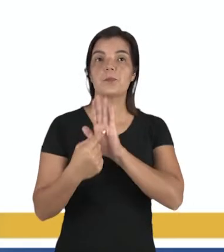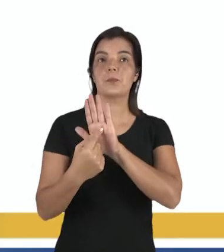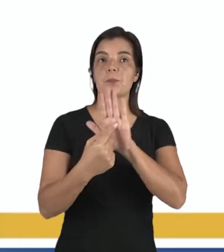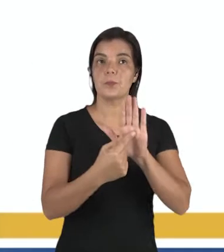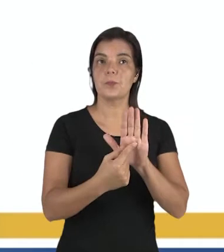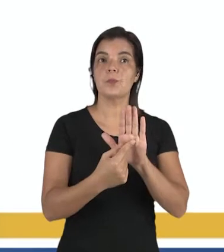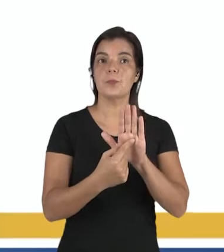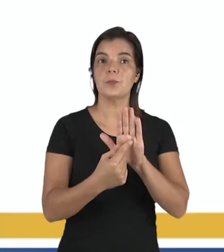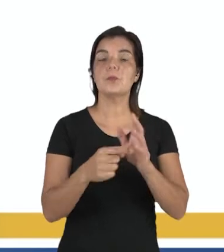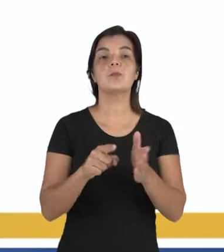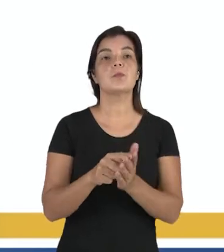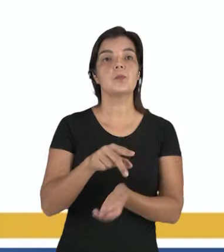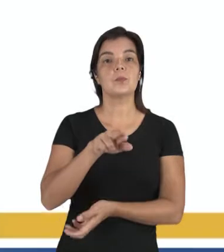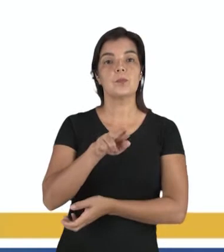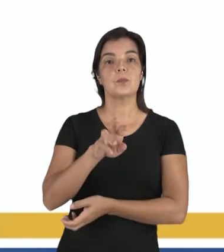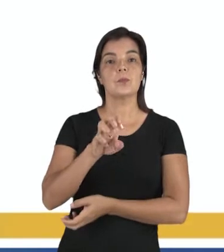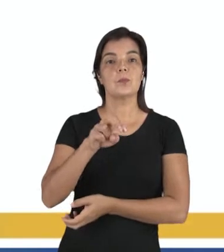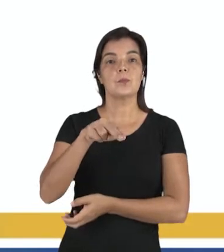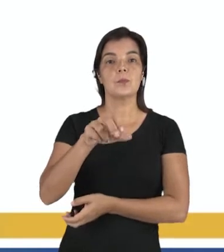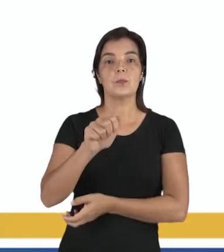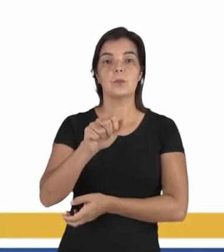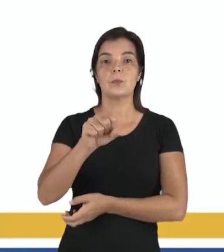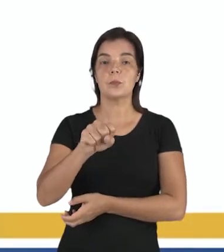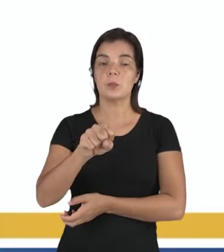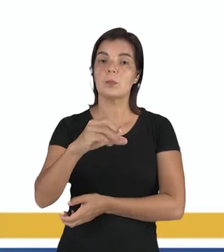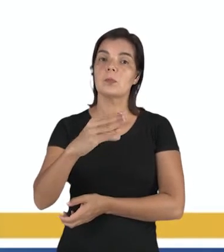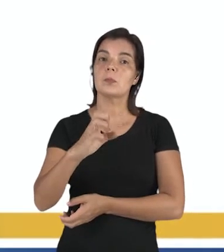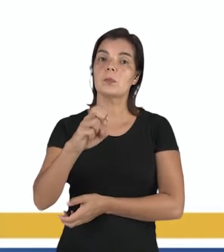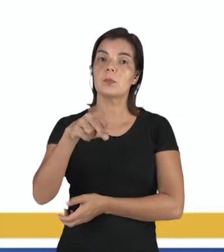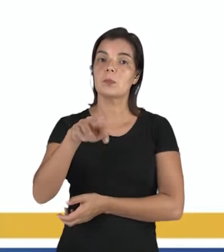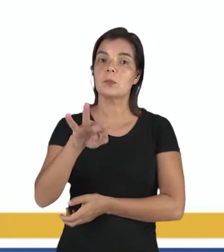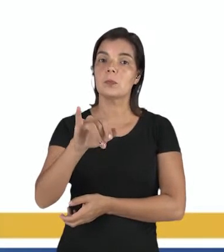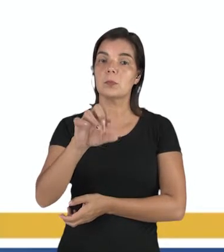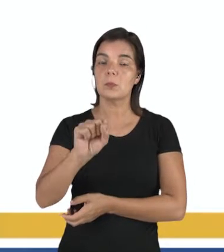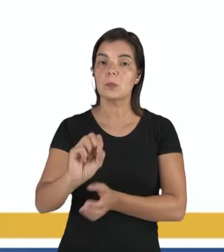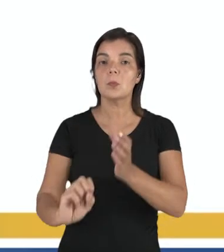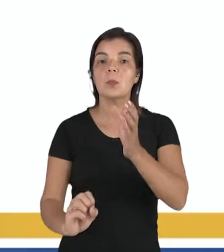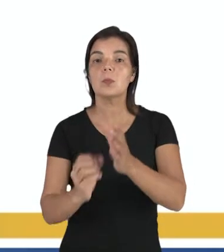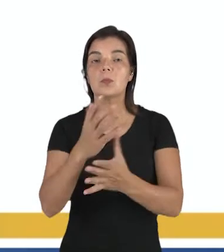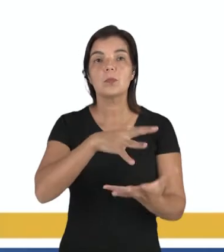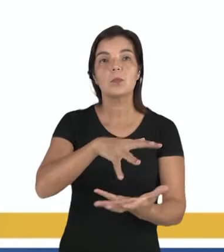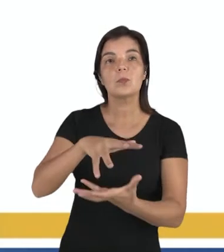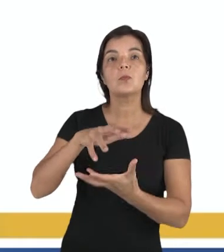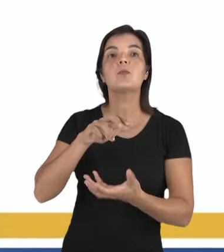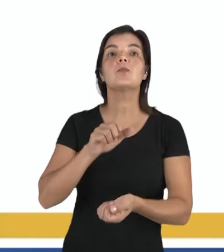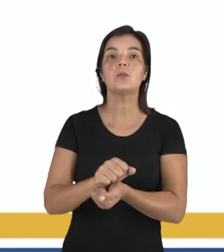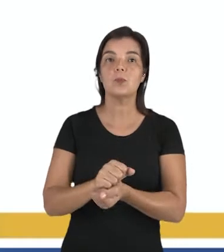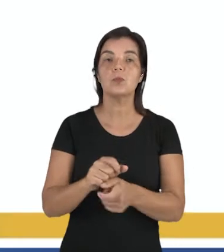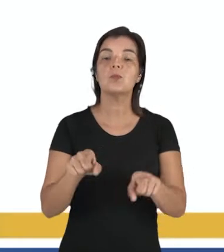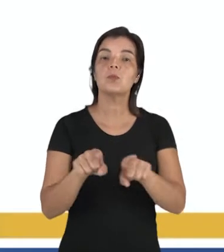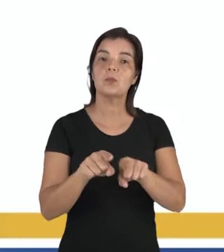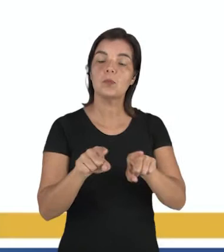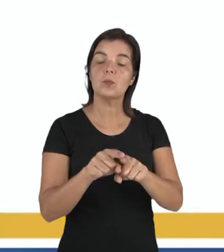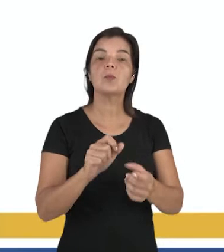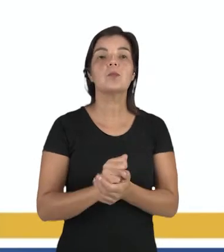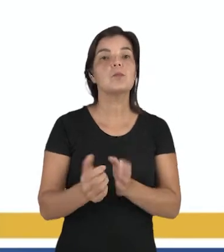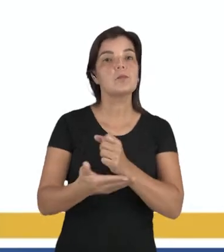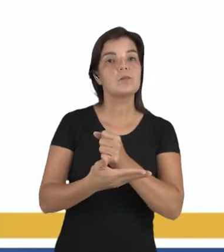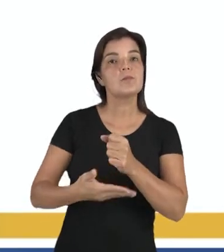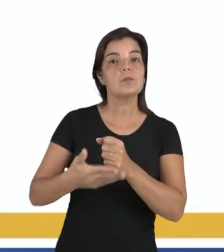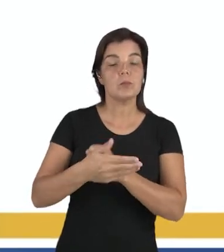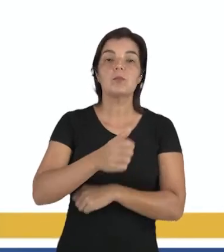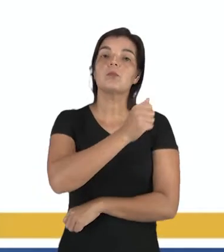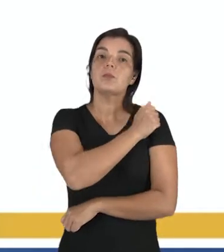uma obra renascentista, A Criação do Mundo, de um artista chamado Giovanni di Paolo. É baseada nesse